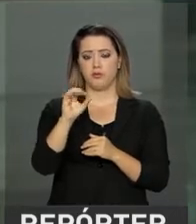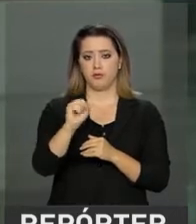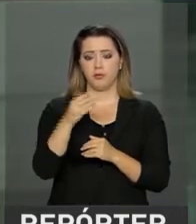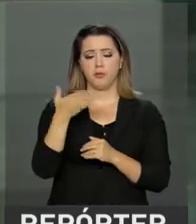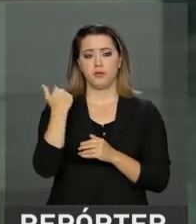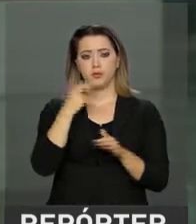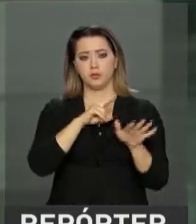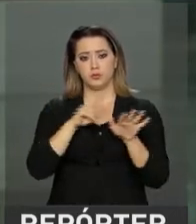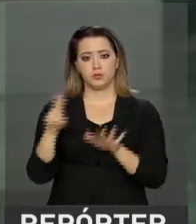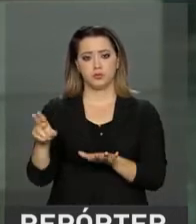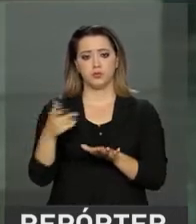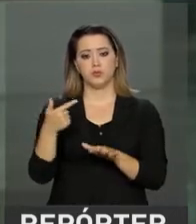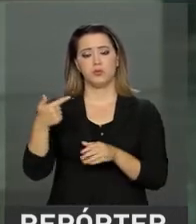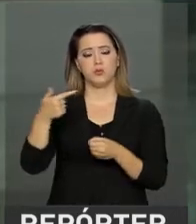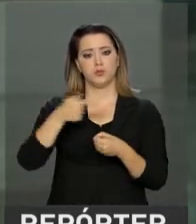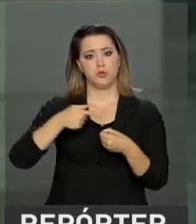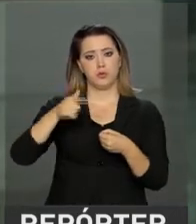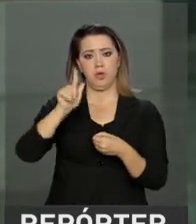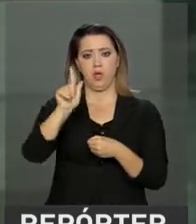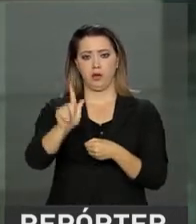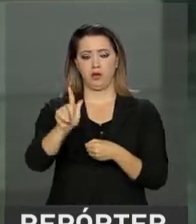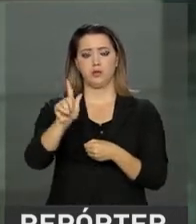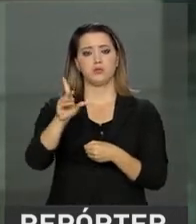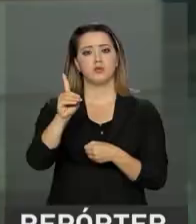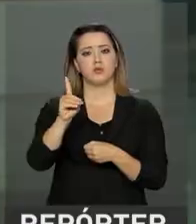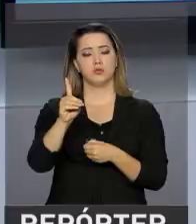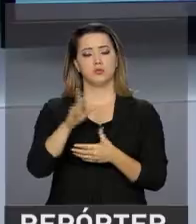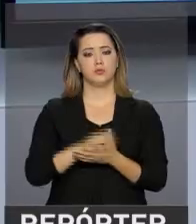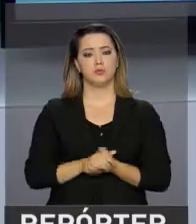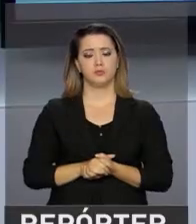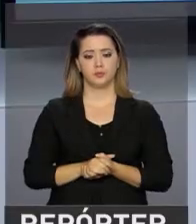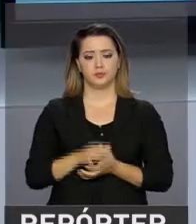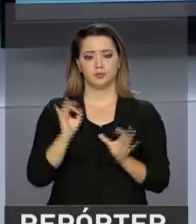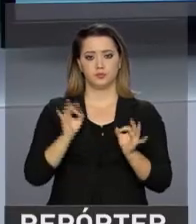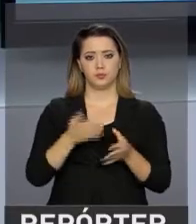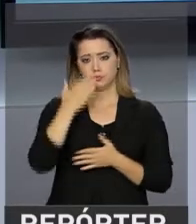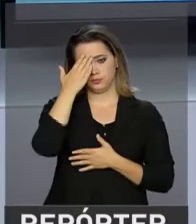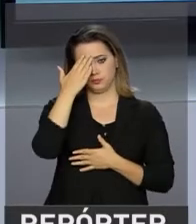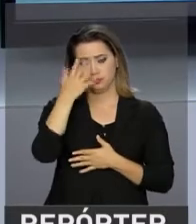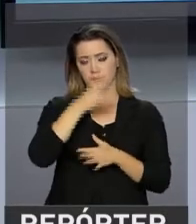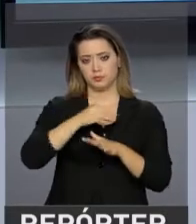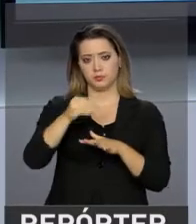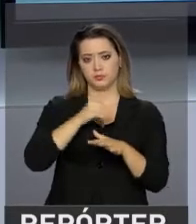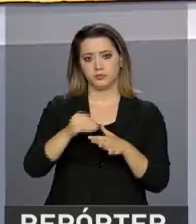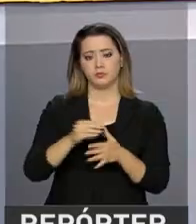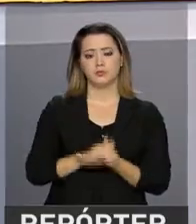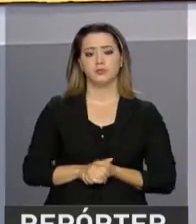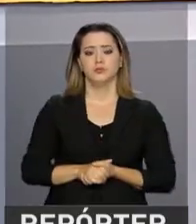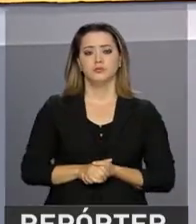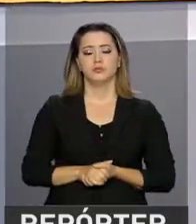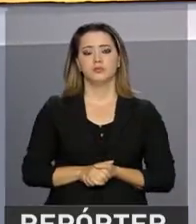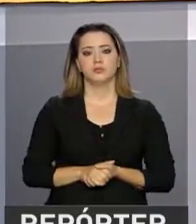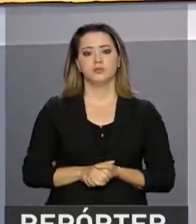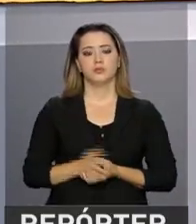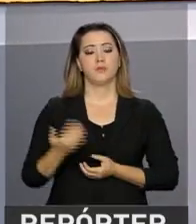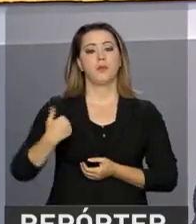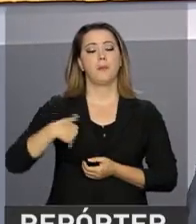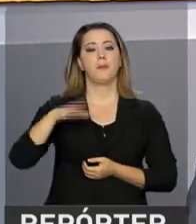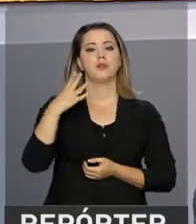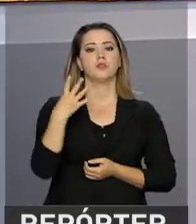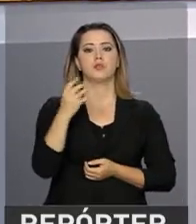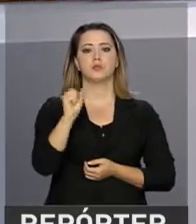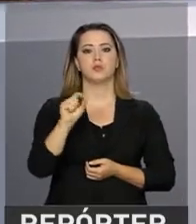sobre a gasolina eo diesel aberto ta certo anda muito obrigado pelas informações mais de